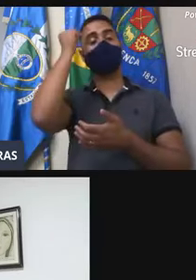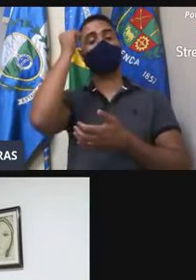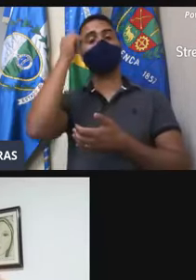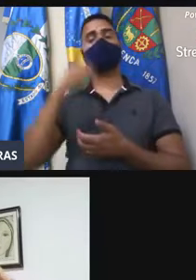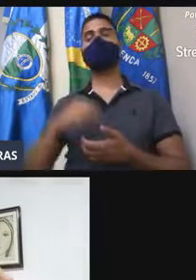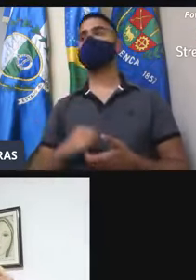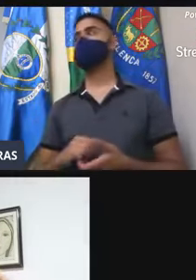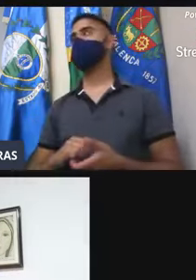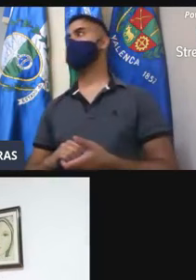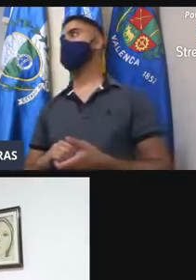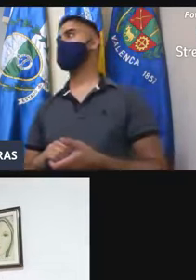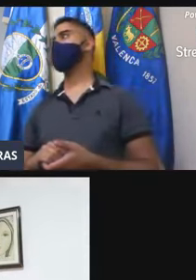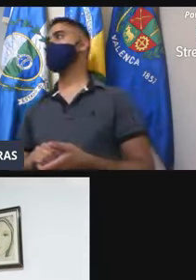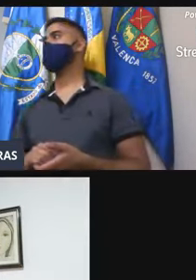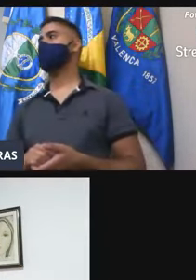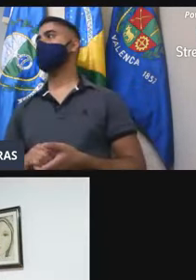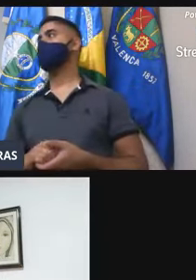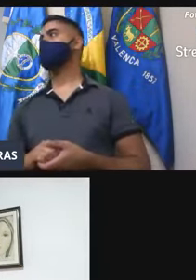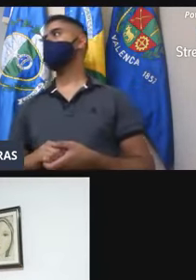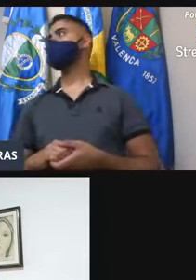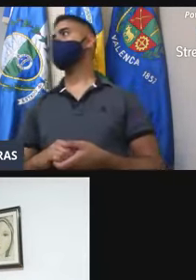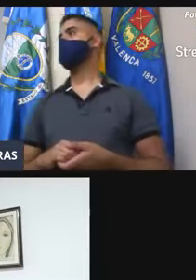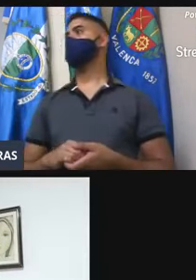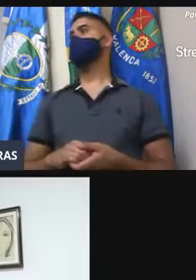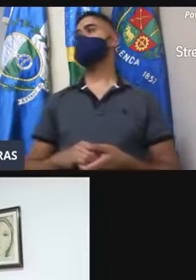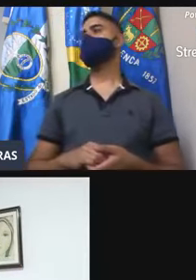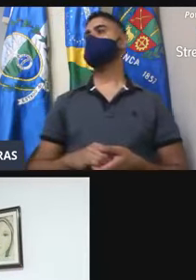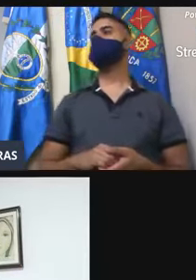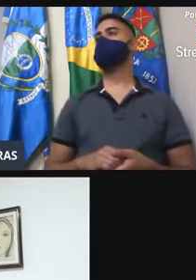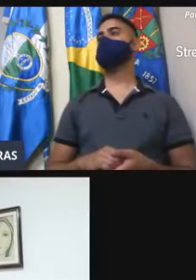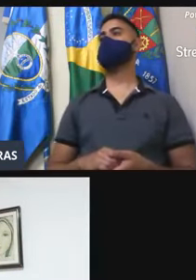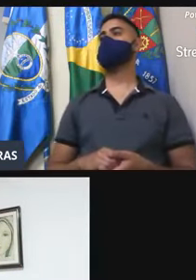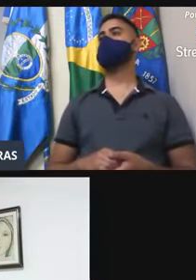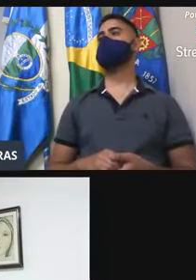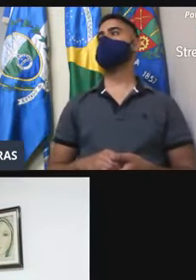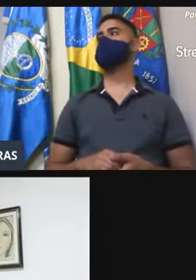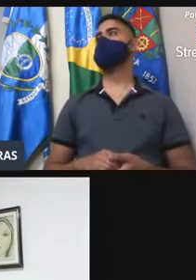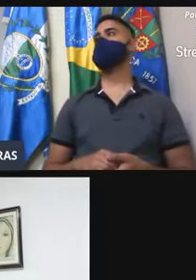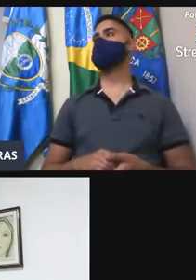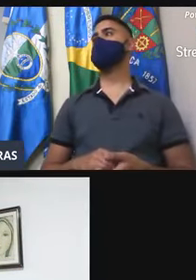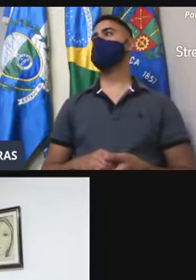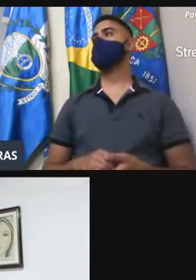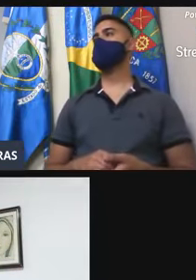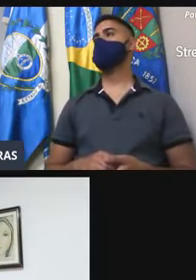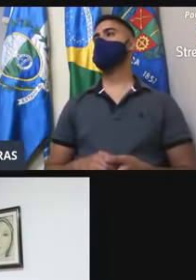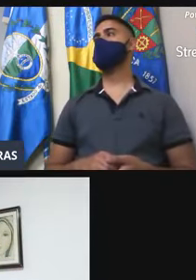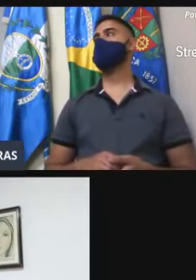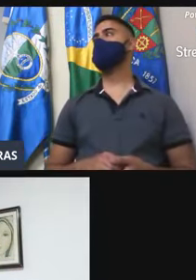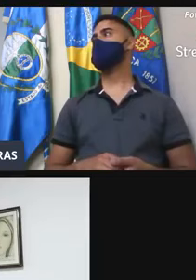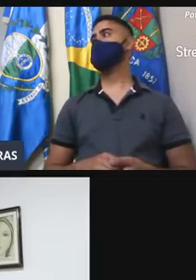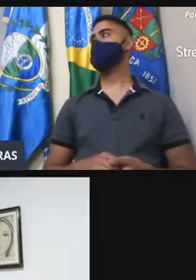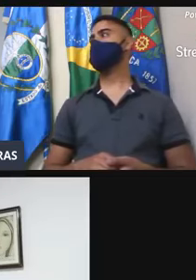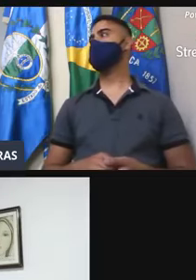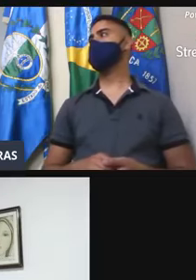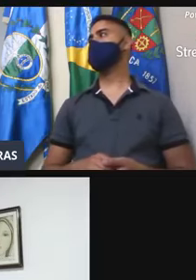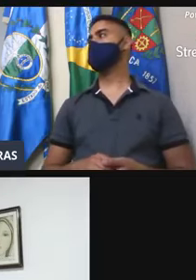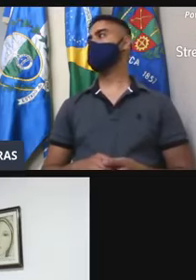municipal. Está acatado e vamos devolver a matéria. Agora, após a